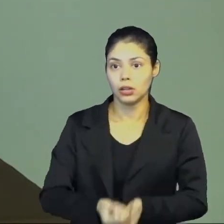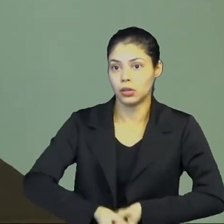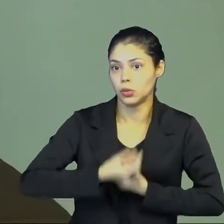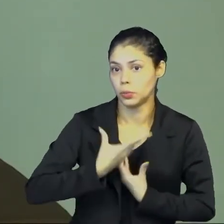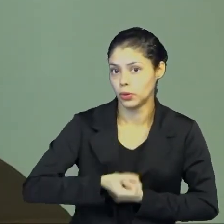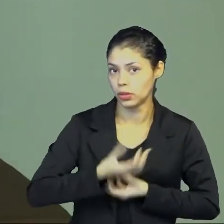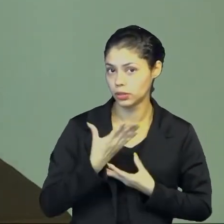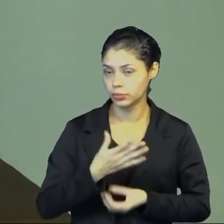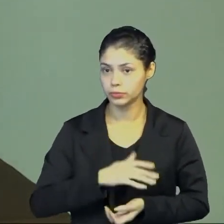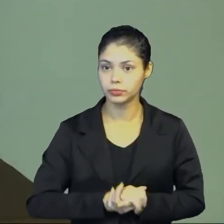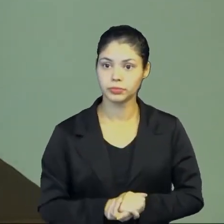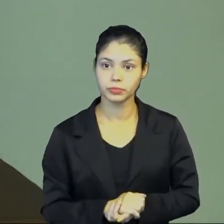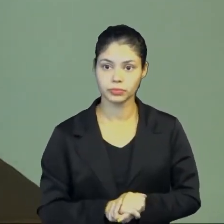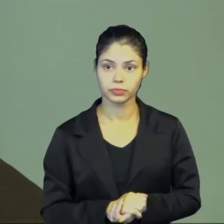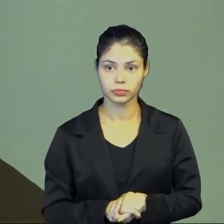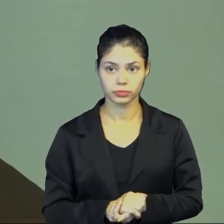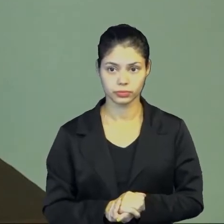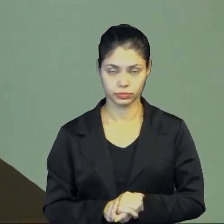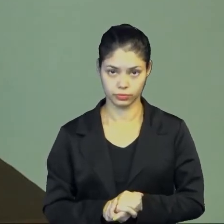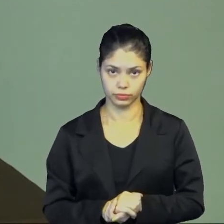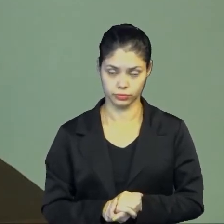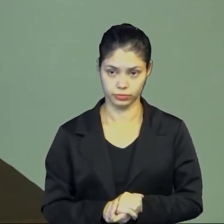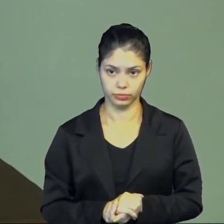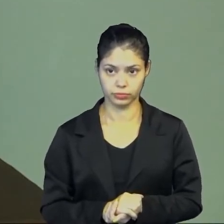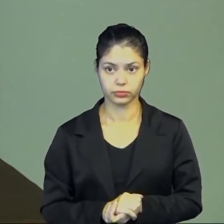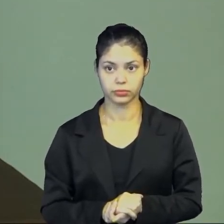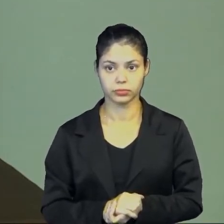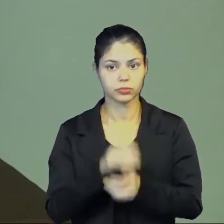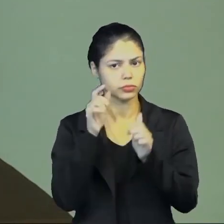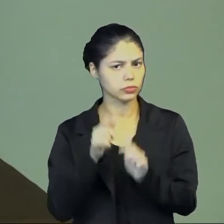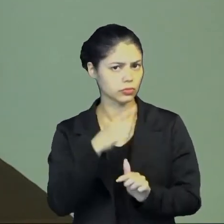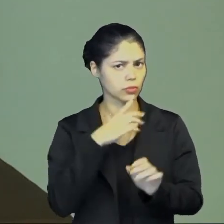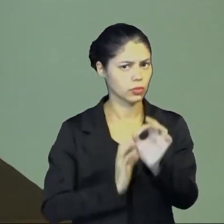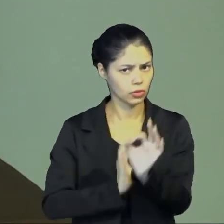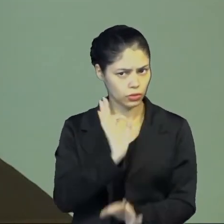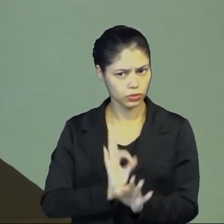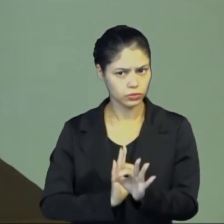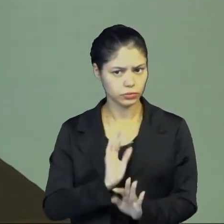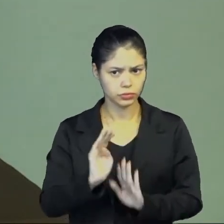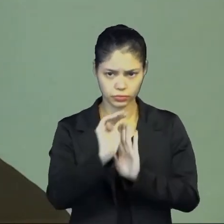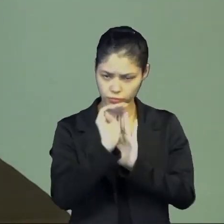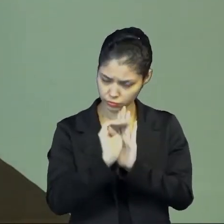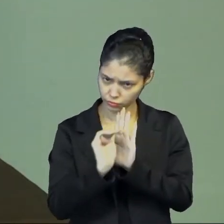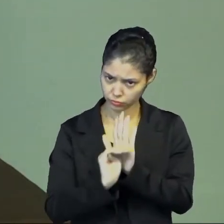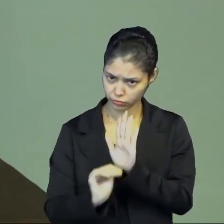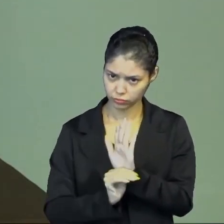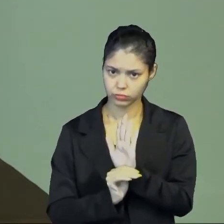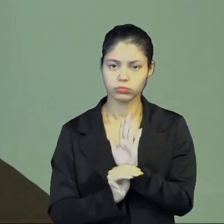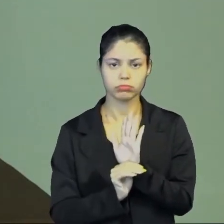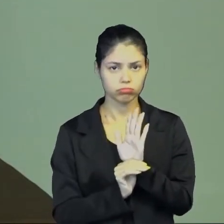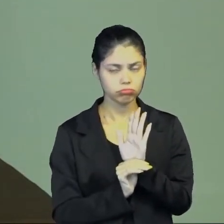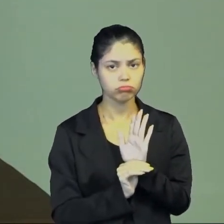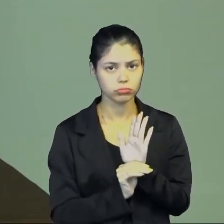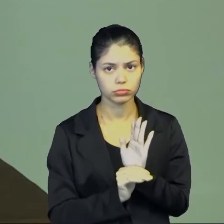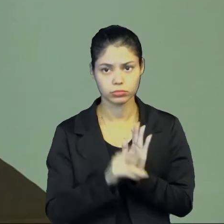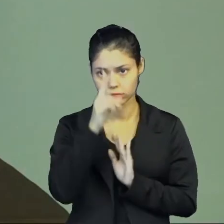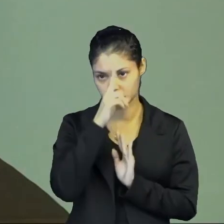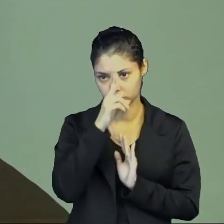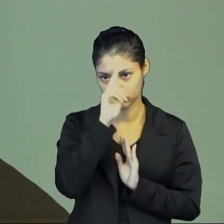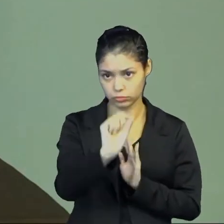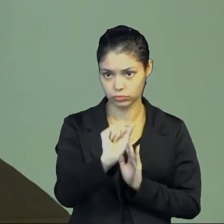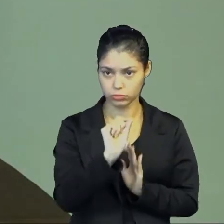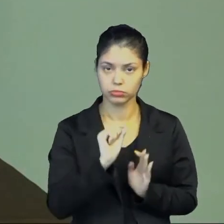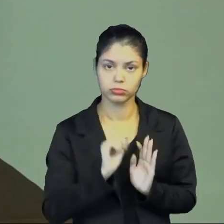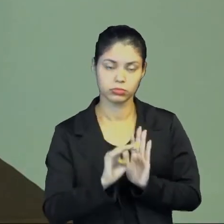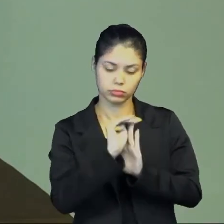a gente relembrar um pouco, esse texto aqui é um poema, onde ele está organizado em versos, que é cada linha aqui, ó. Lembrando que é verso,